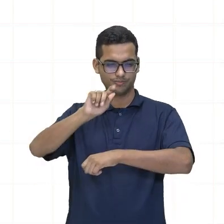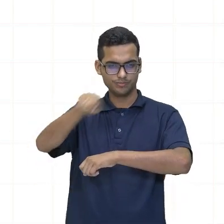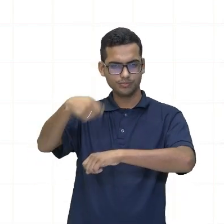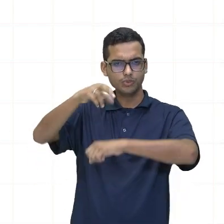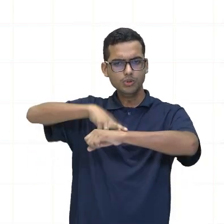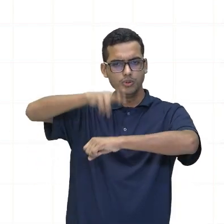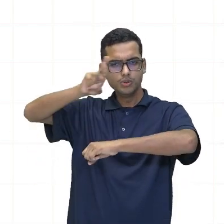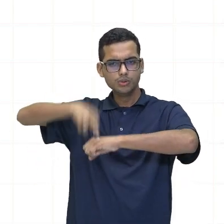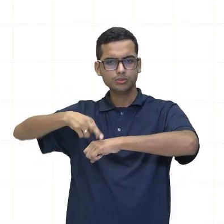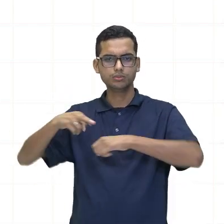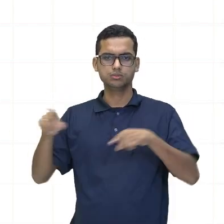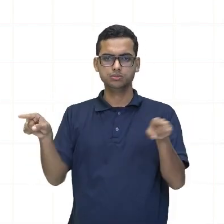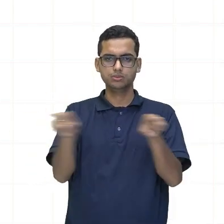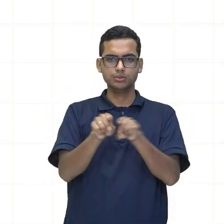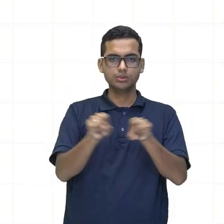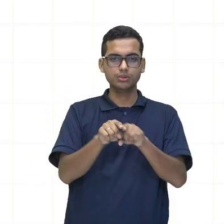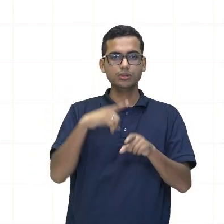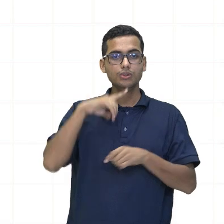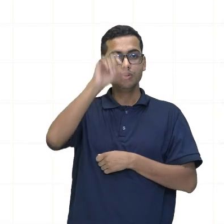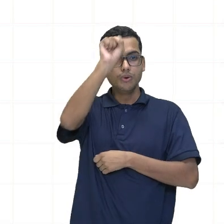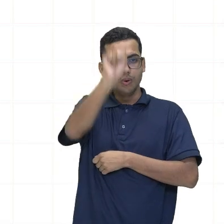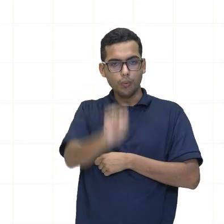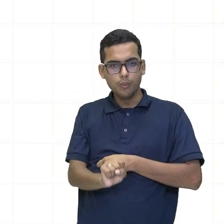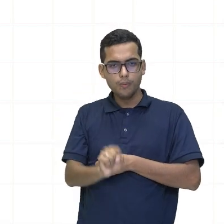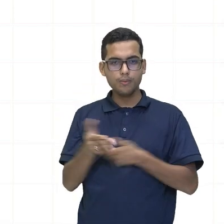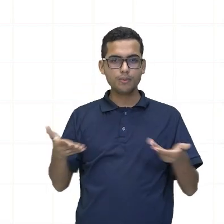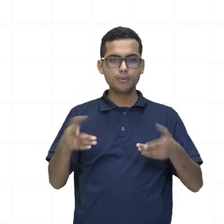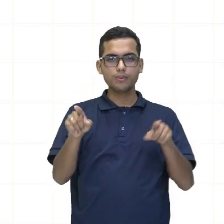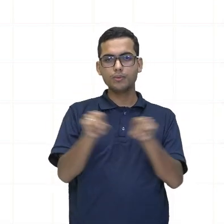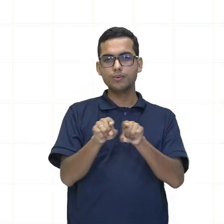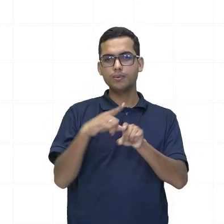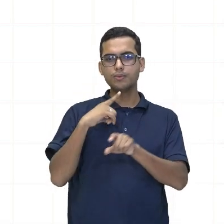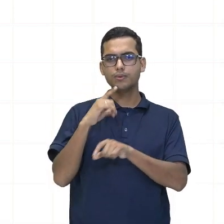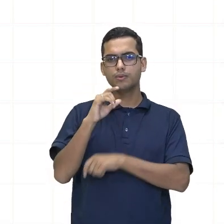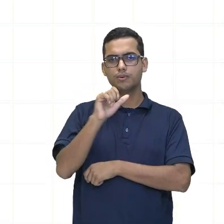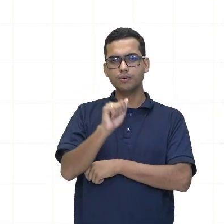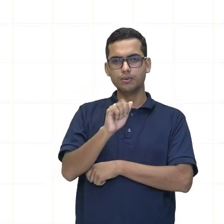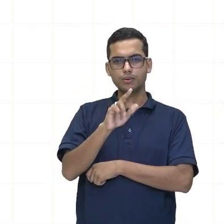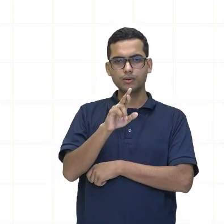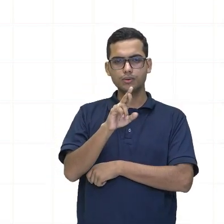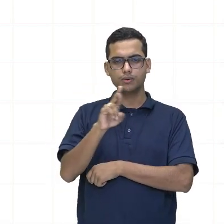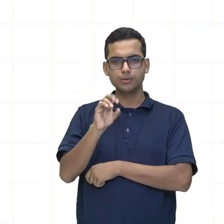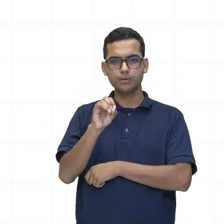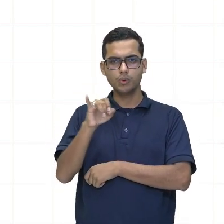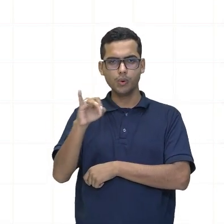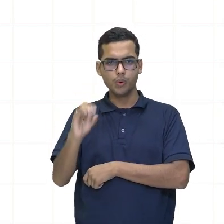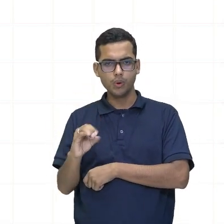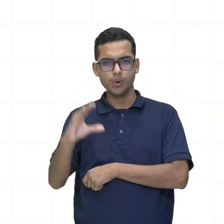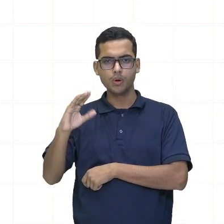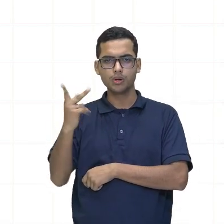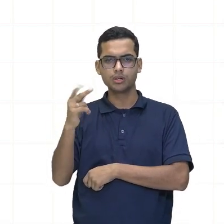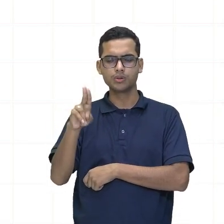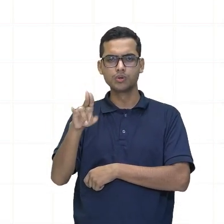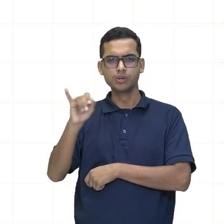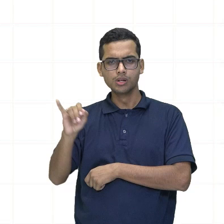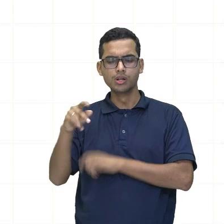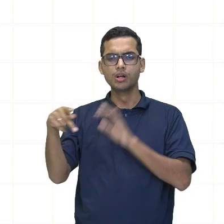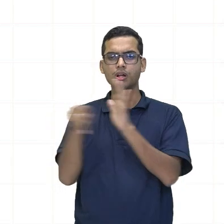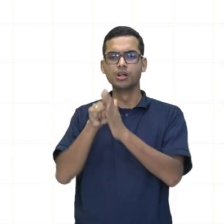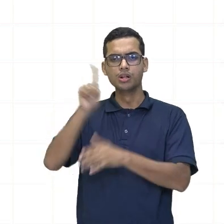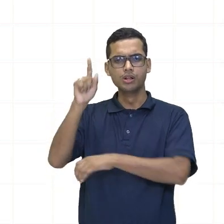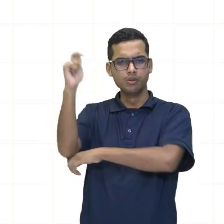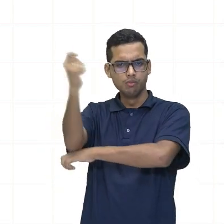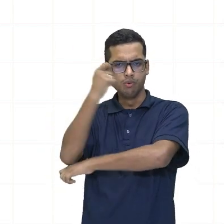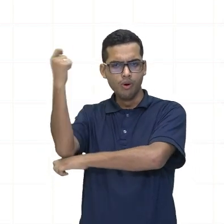é Arroio Chuí, que fica no Rio Grande do Sul. Então, aí nós temos uma paisagem, né, lá de Arroio